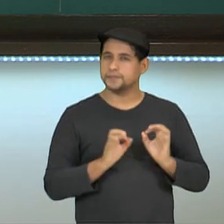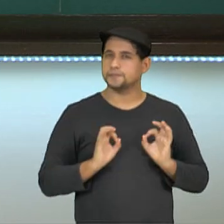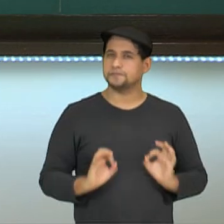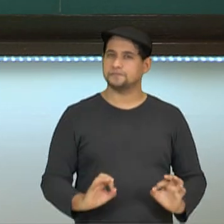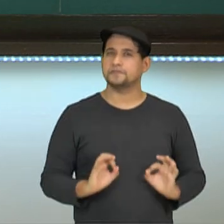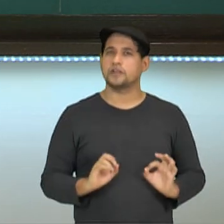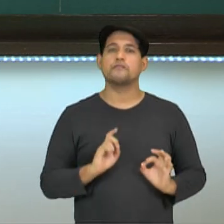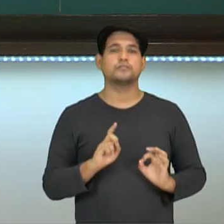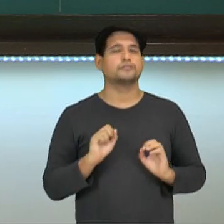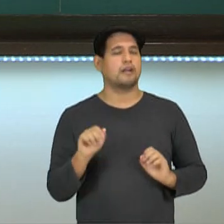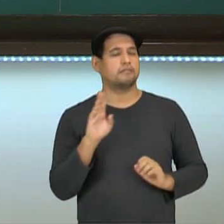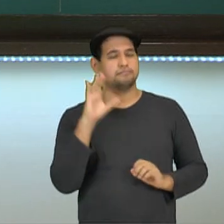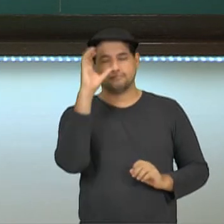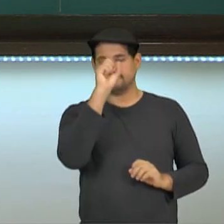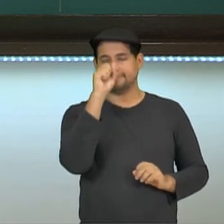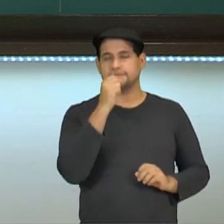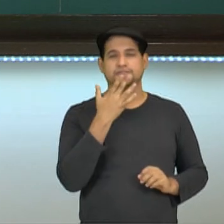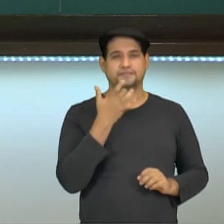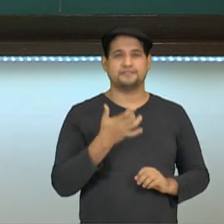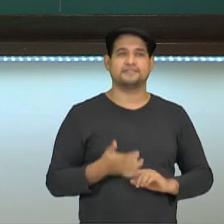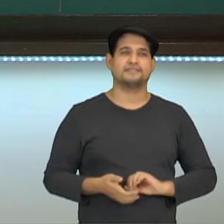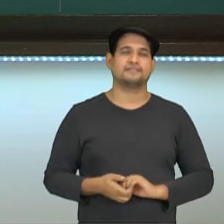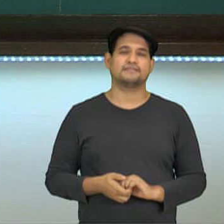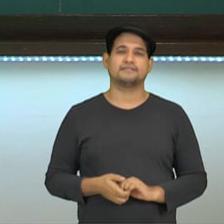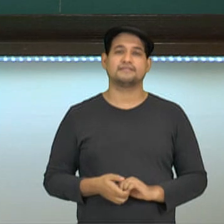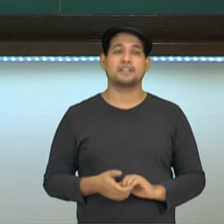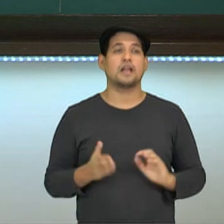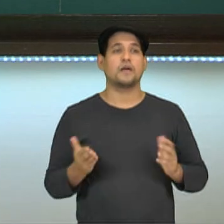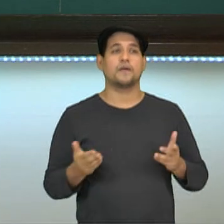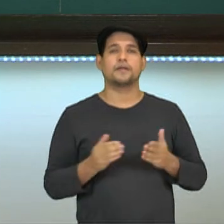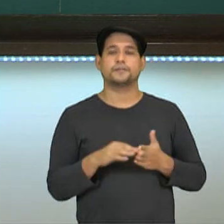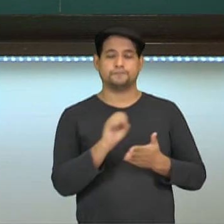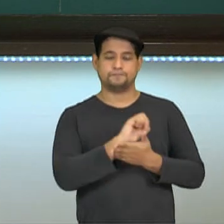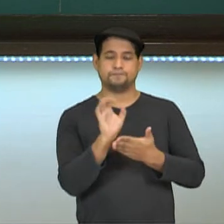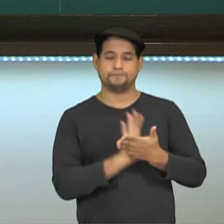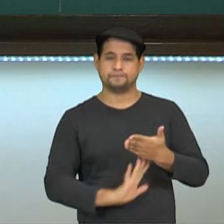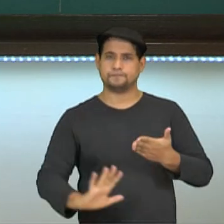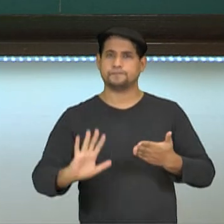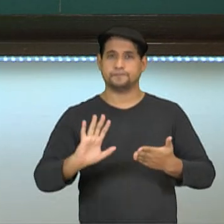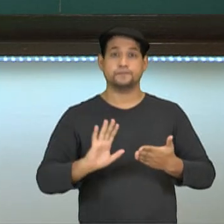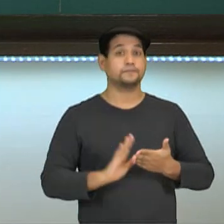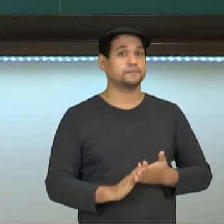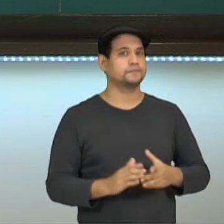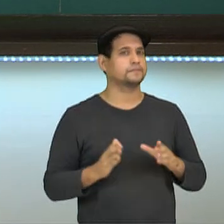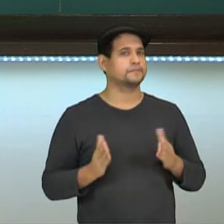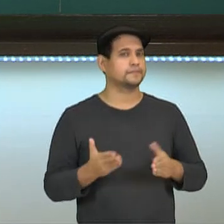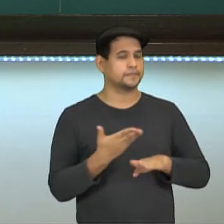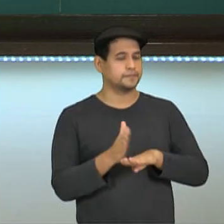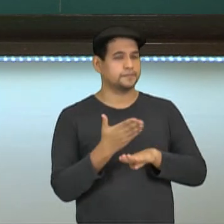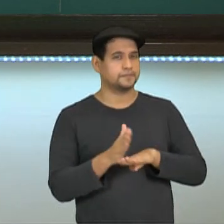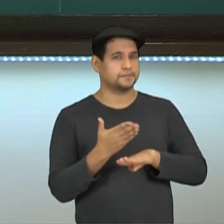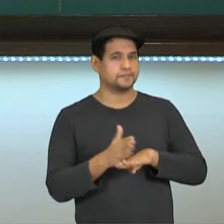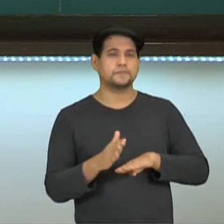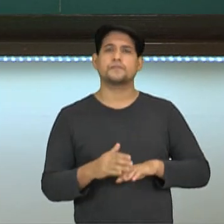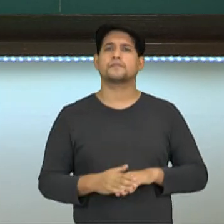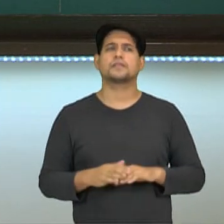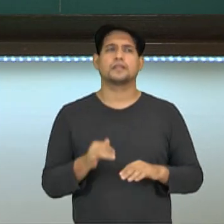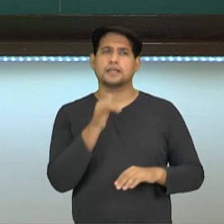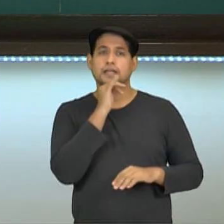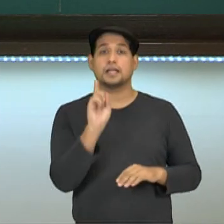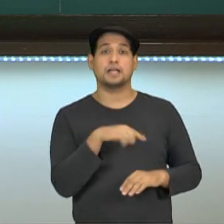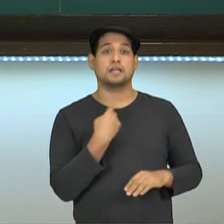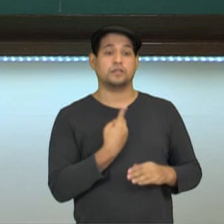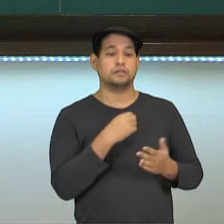certamente aí você já pega o jeito. E agora temos aqui o seu momento de praticar. Então, a